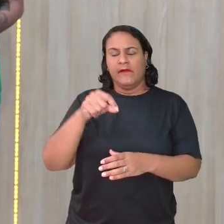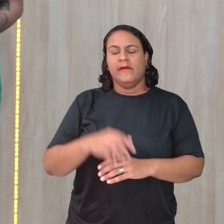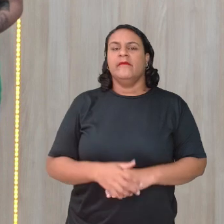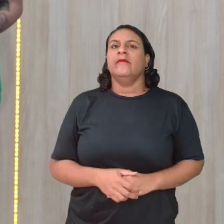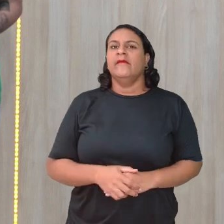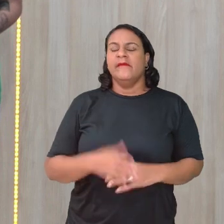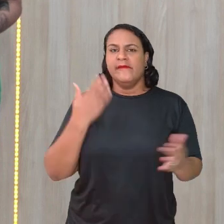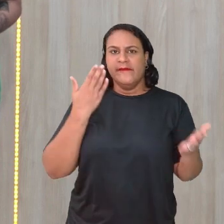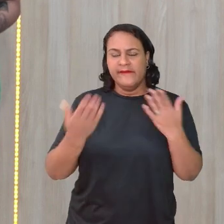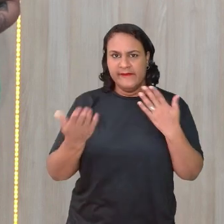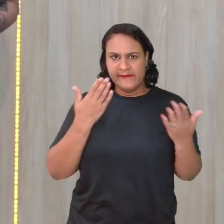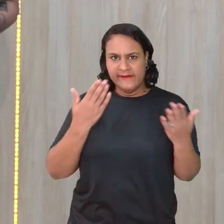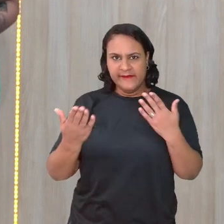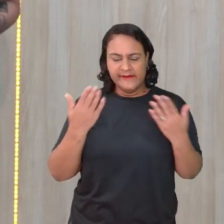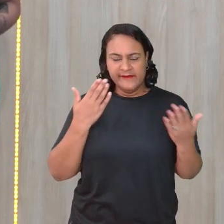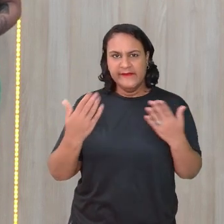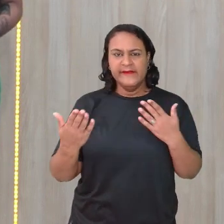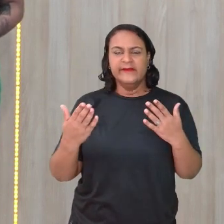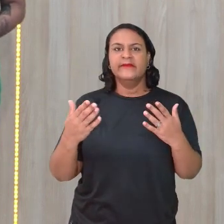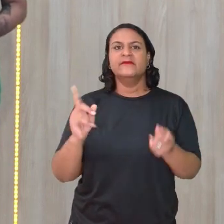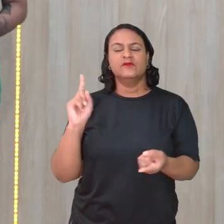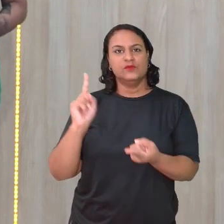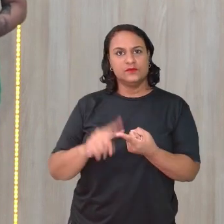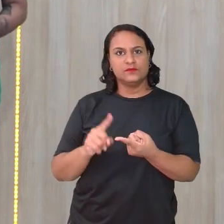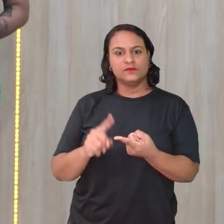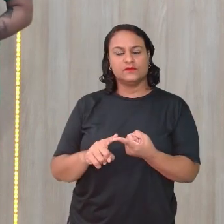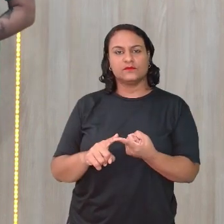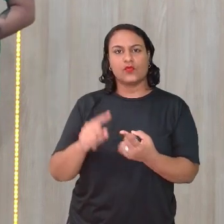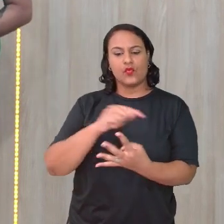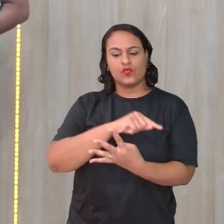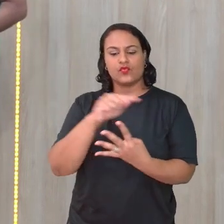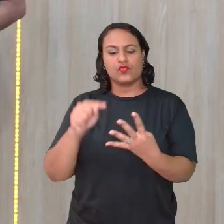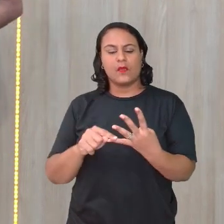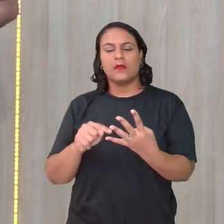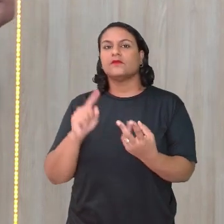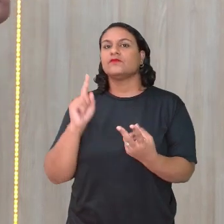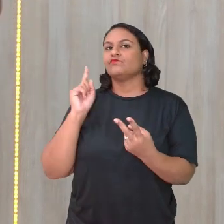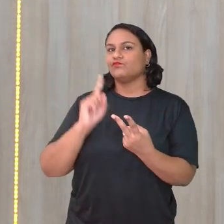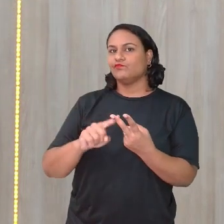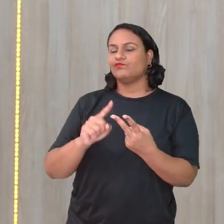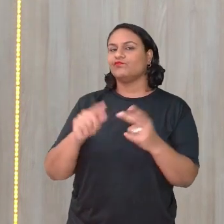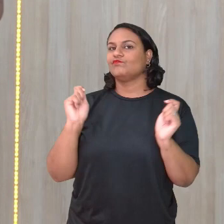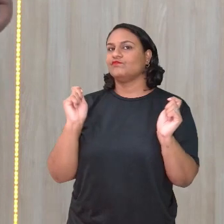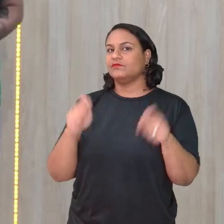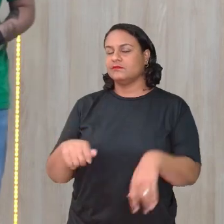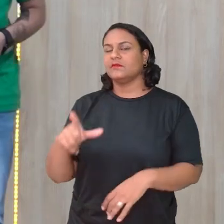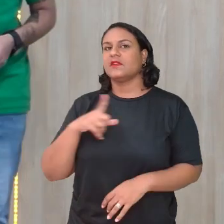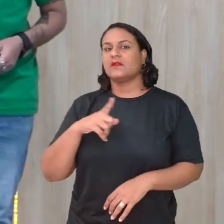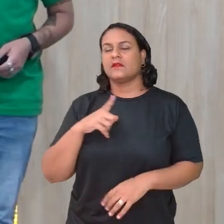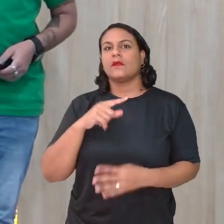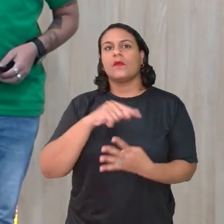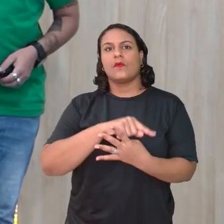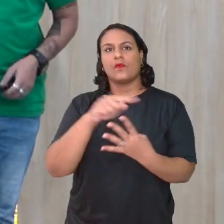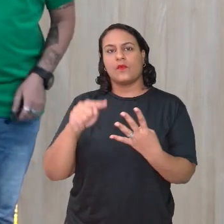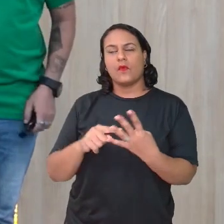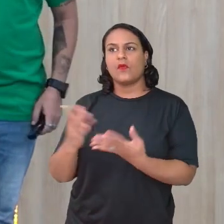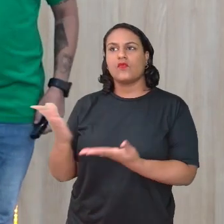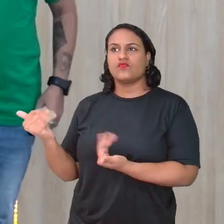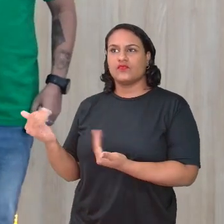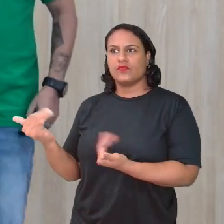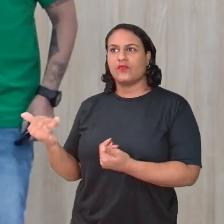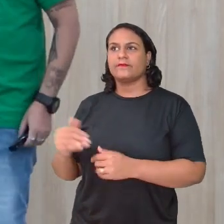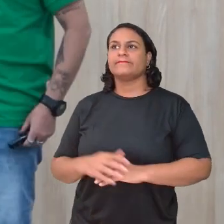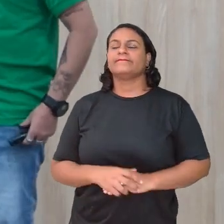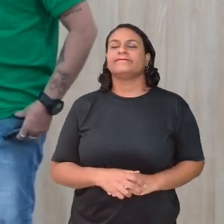Eu comparo esse um caso favorável com os 4 casos possíveis que eu tenho, que são aqueles 4 jovens ali,